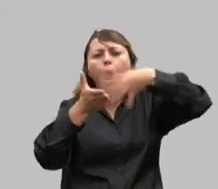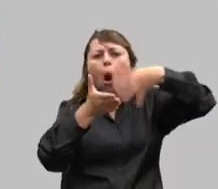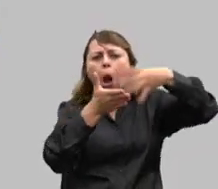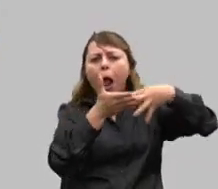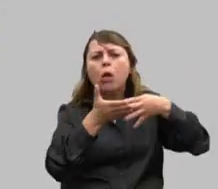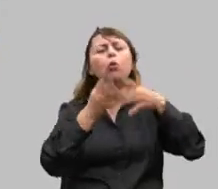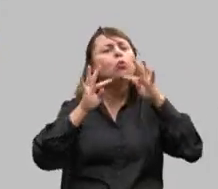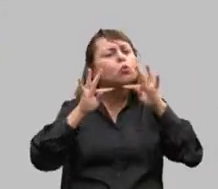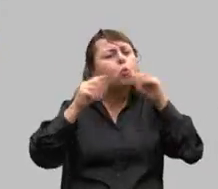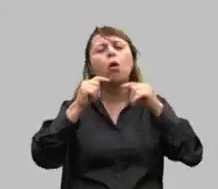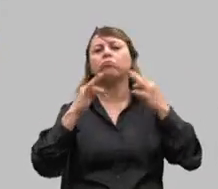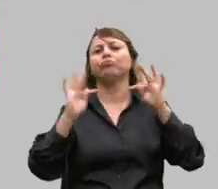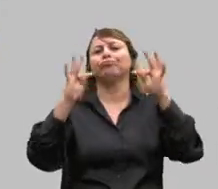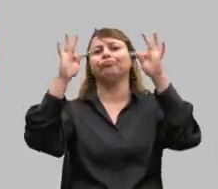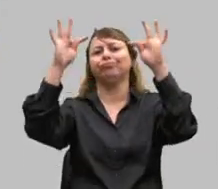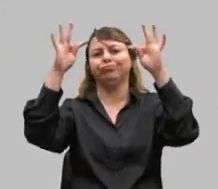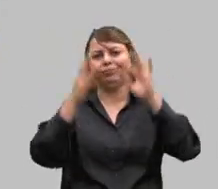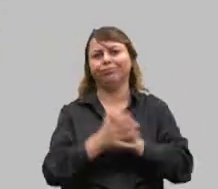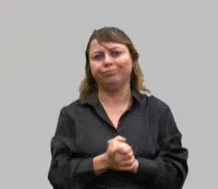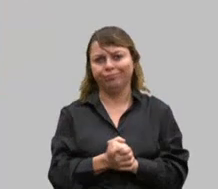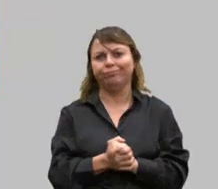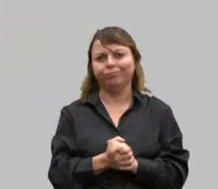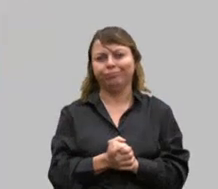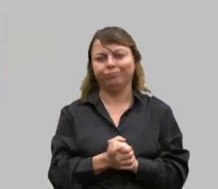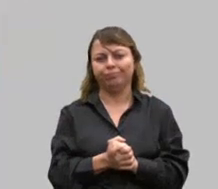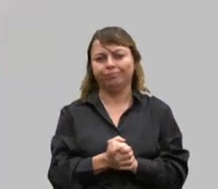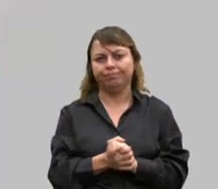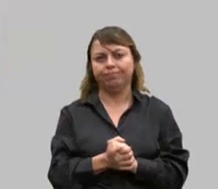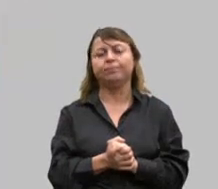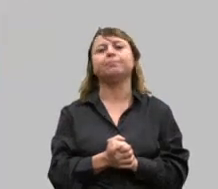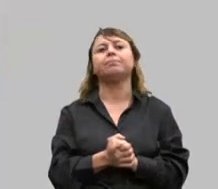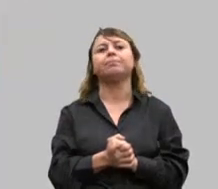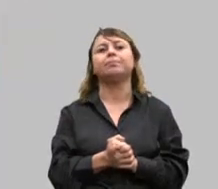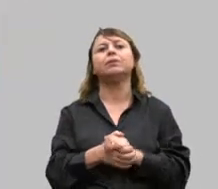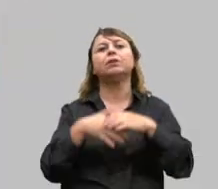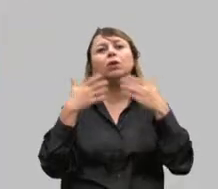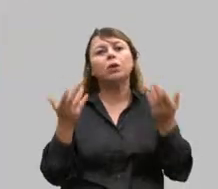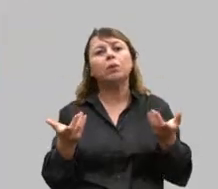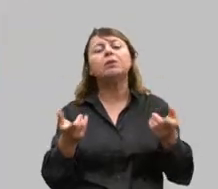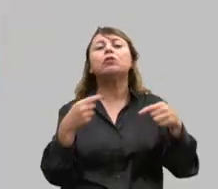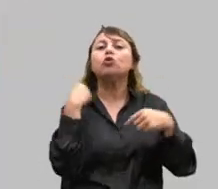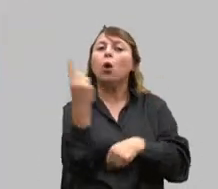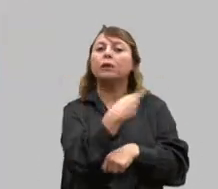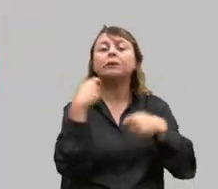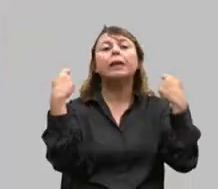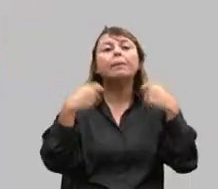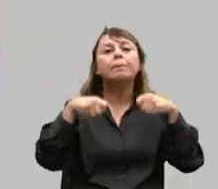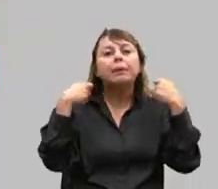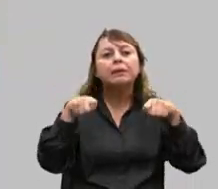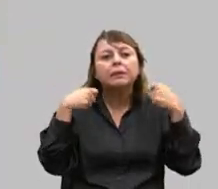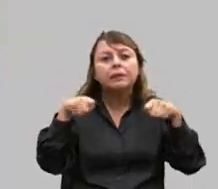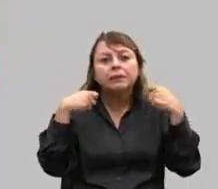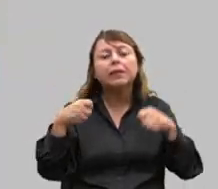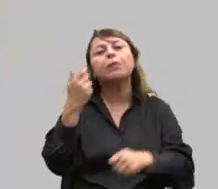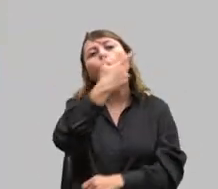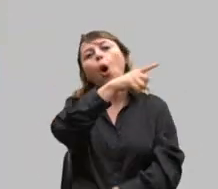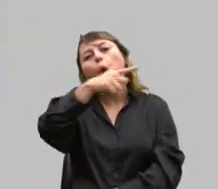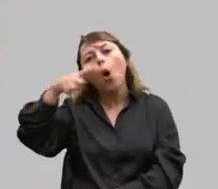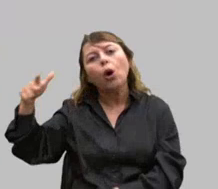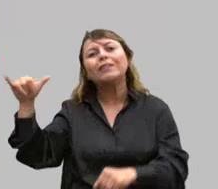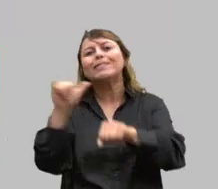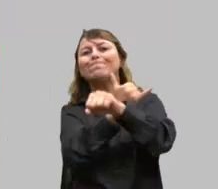vez mais perder posse de trabalho Mas em compensação nós precisamos ter outras criatividade